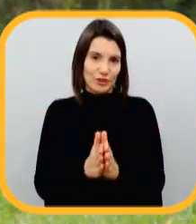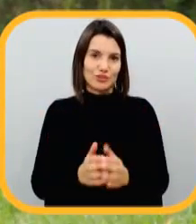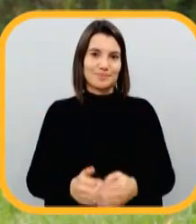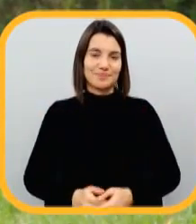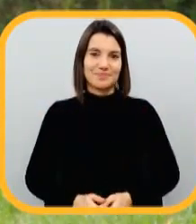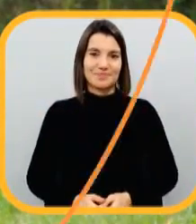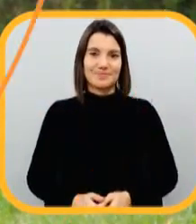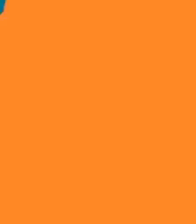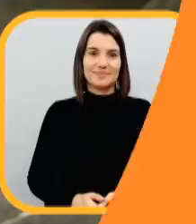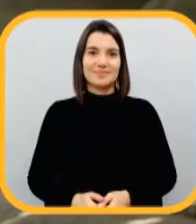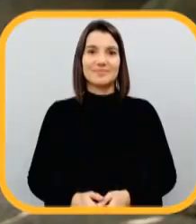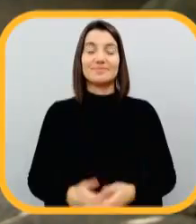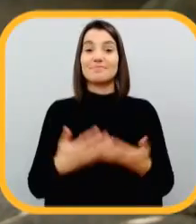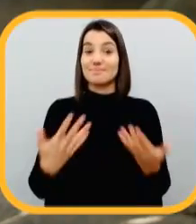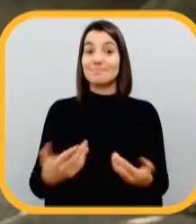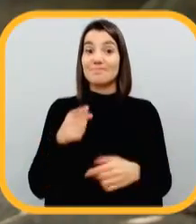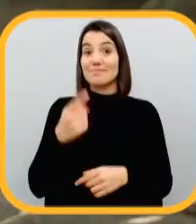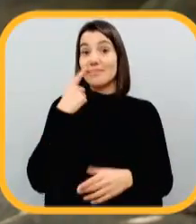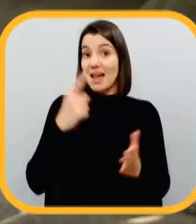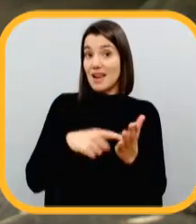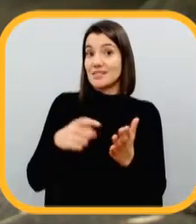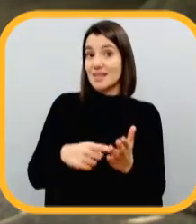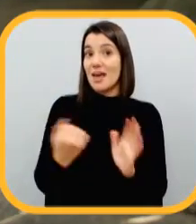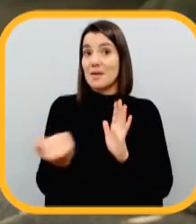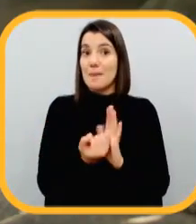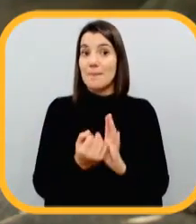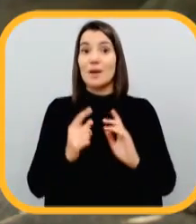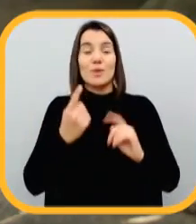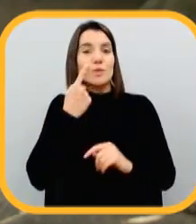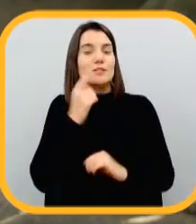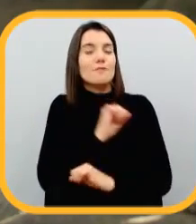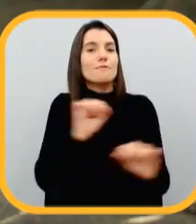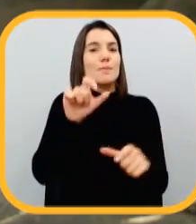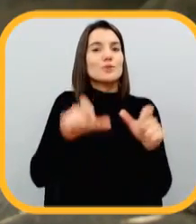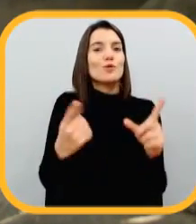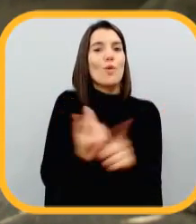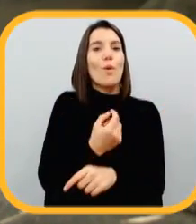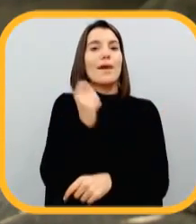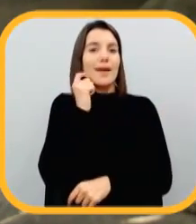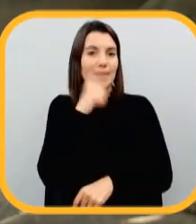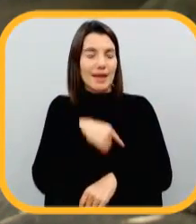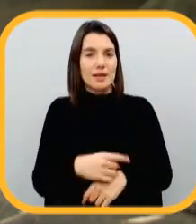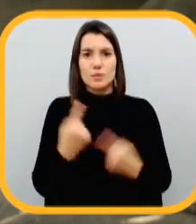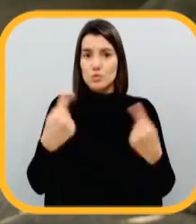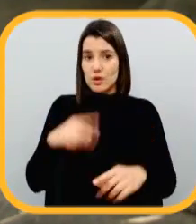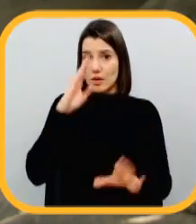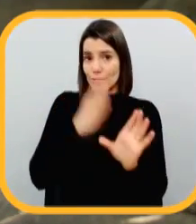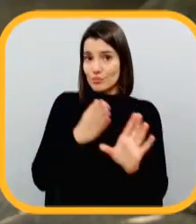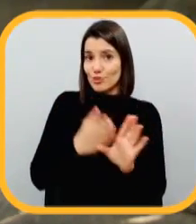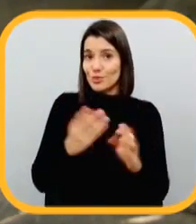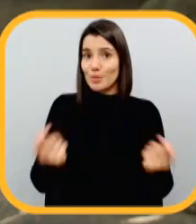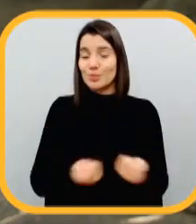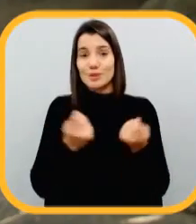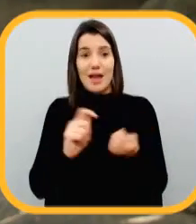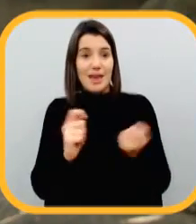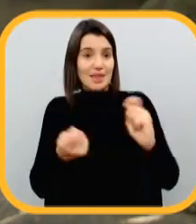as pessoas. É inegável a necessidade que as marcas têm de conhecer os seus consumidores, mas não é só através da